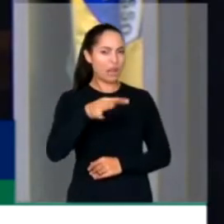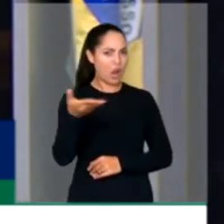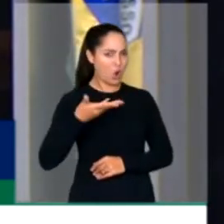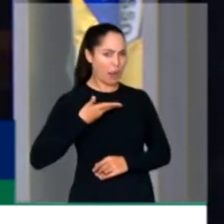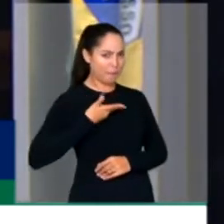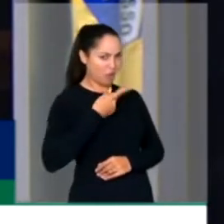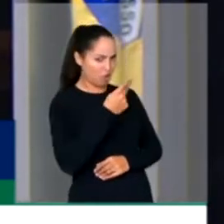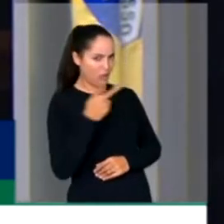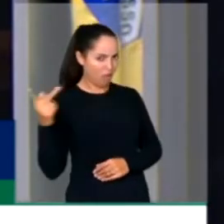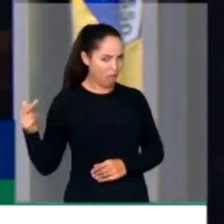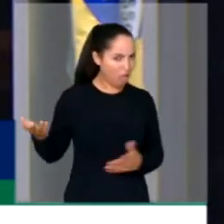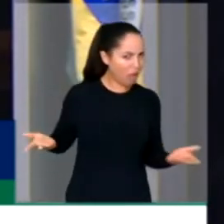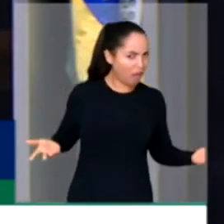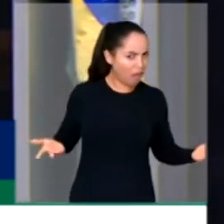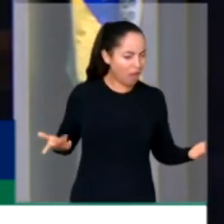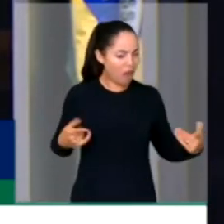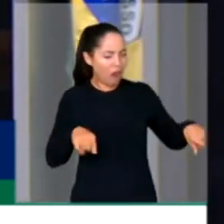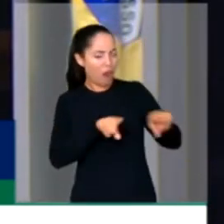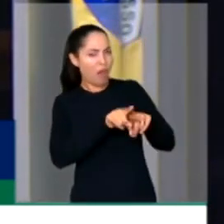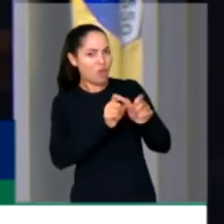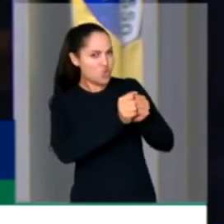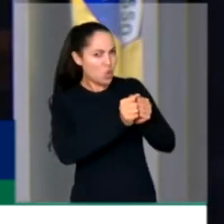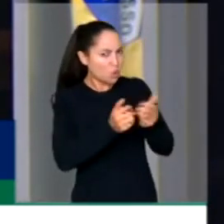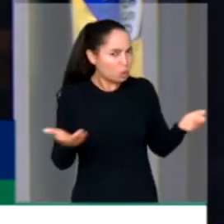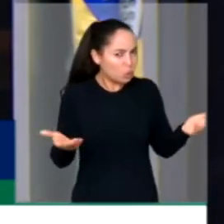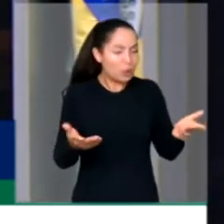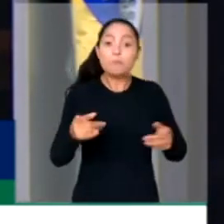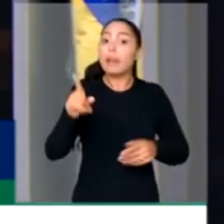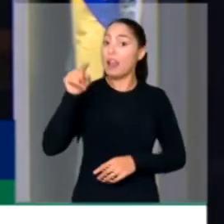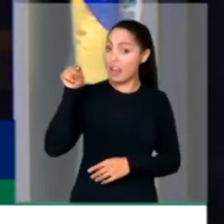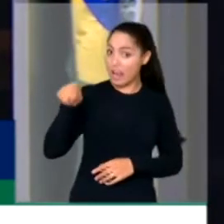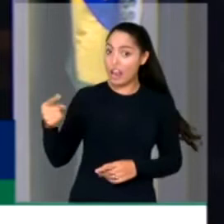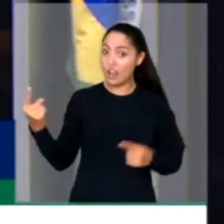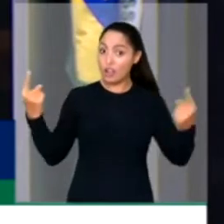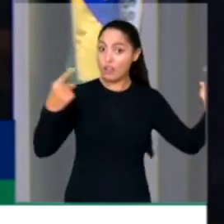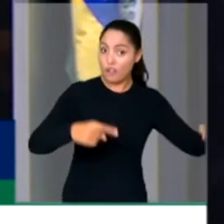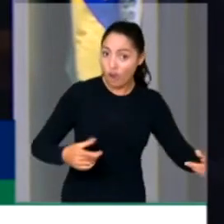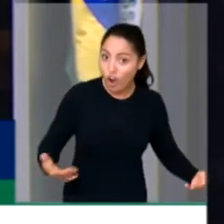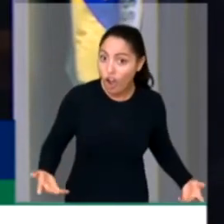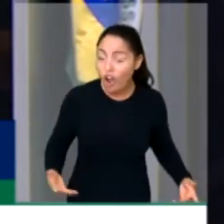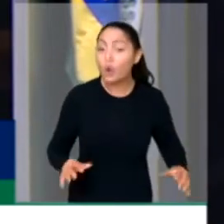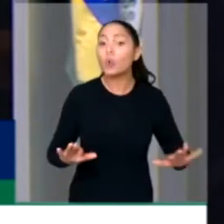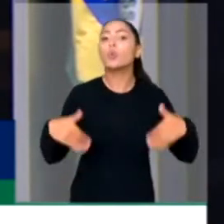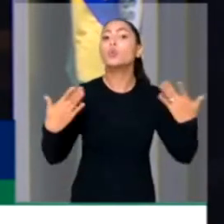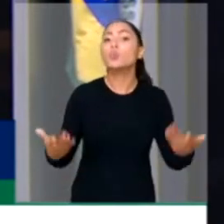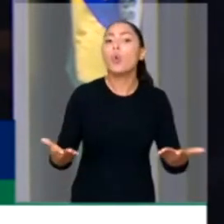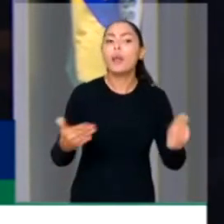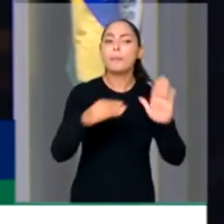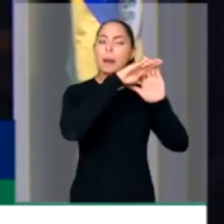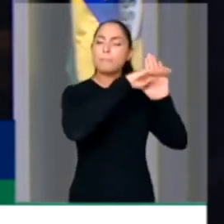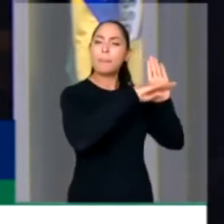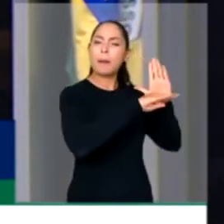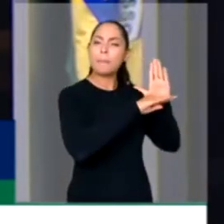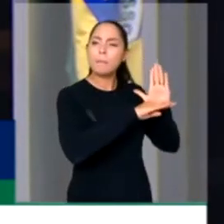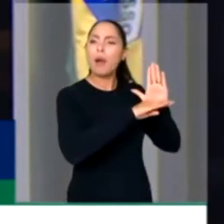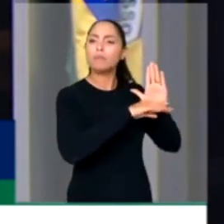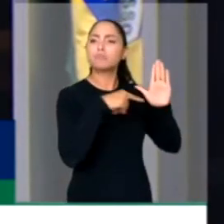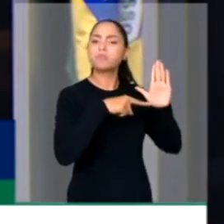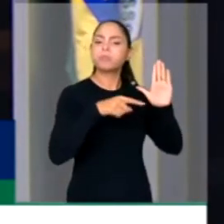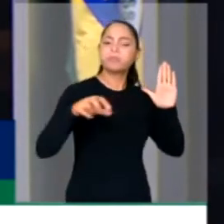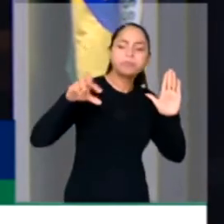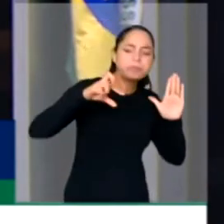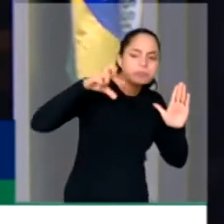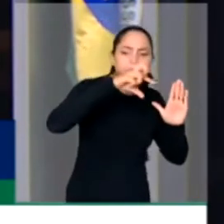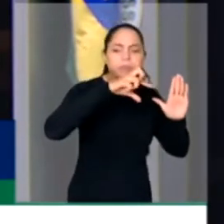amigo. Traiu quando disse que ia promover uma agenda reformista e de privatizações, mas manteve a EBC com